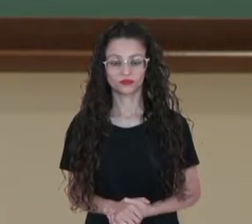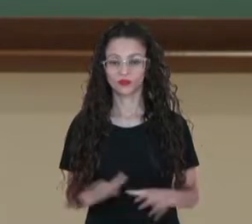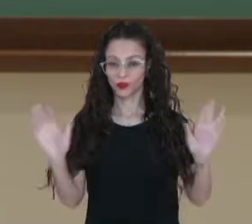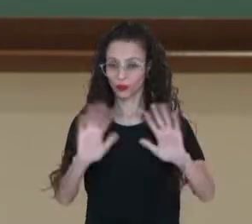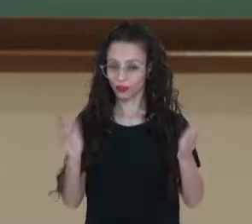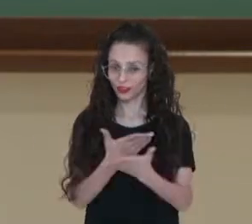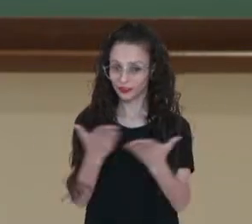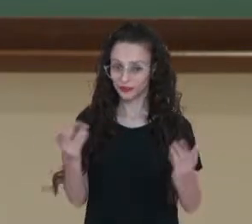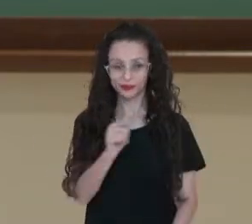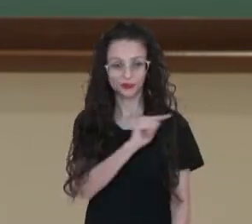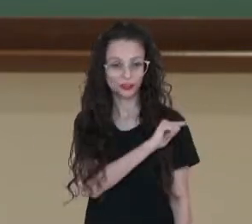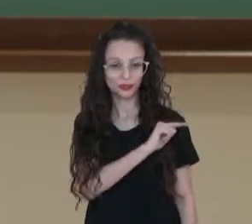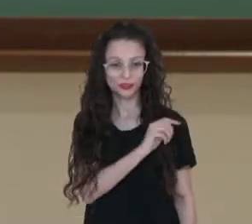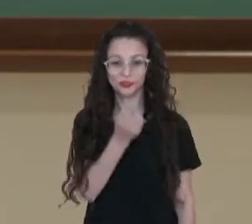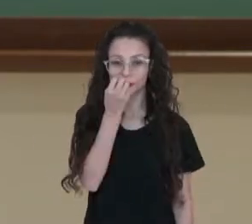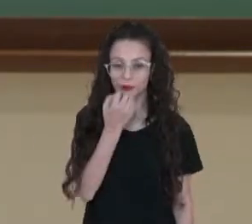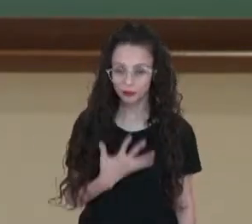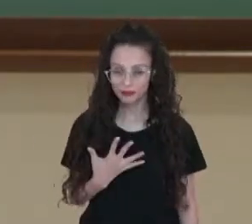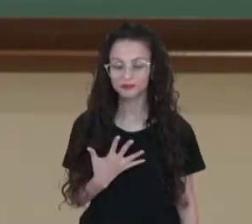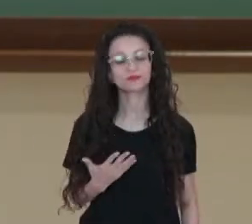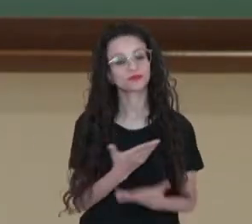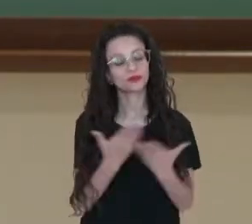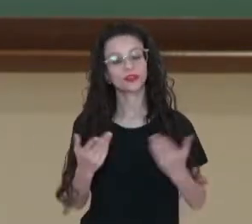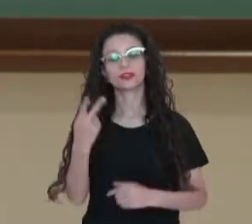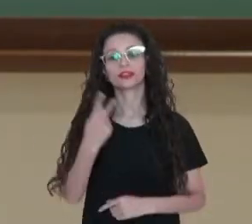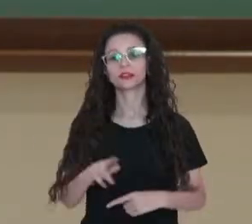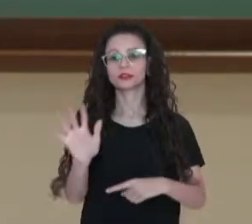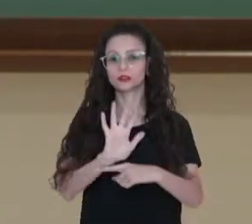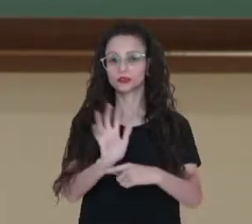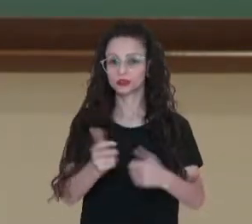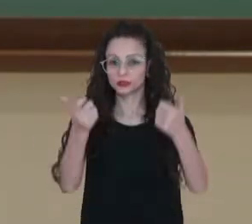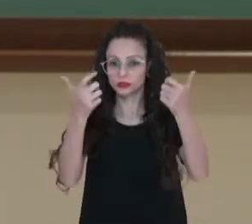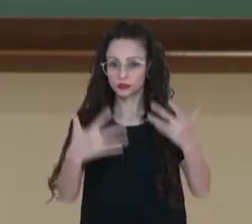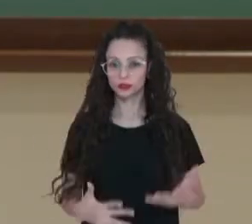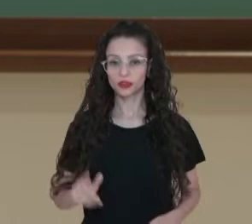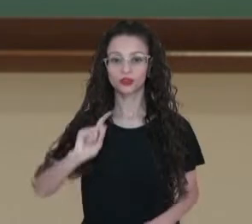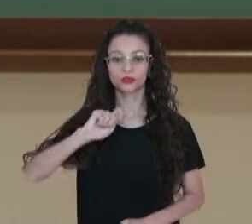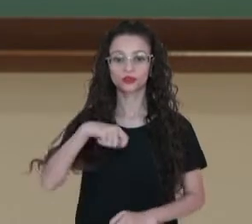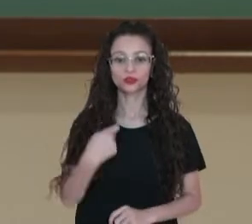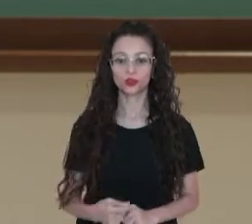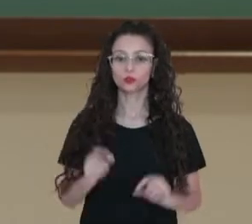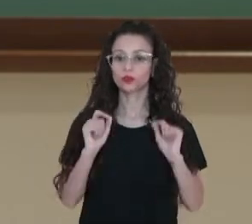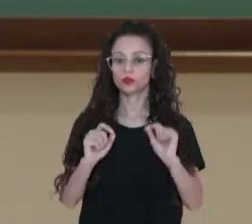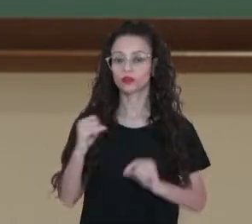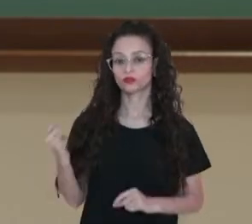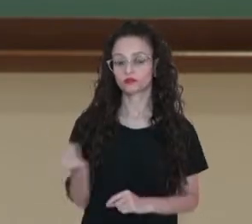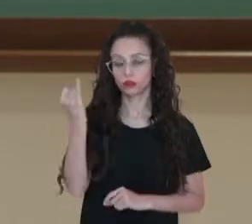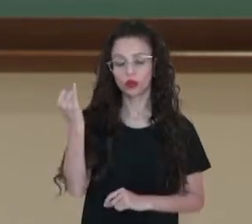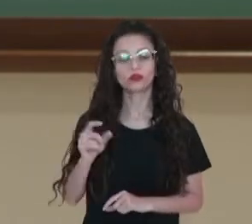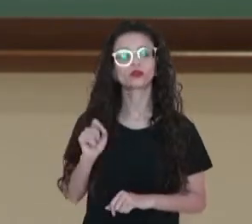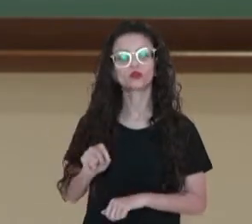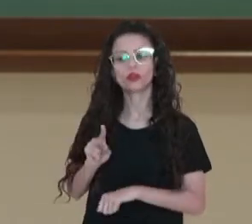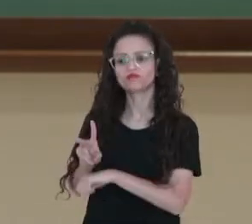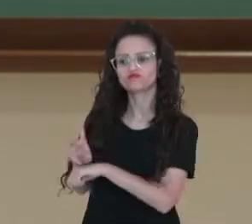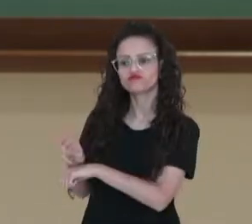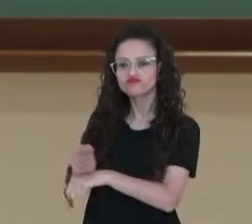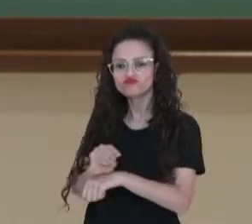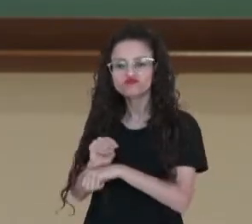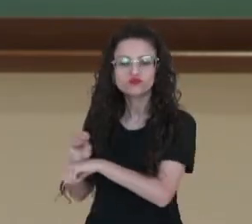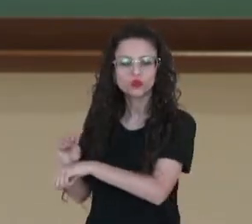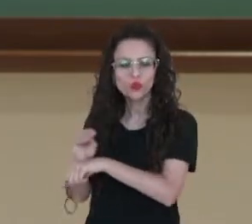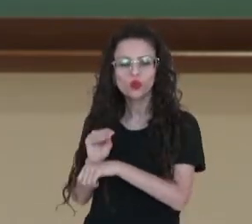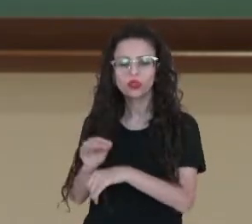Olá, sétimos anos, tudo bem com vocês? Nesse vídeo nós vamos falar da importância da pecuária no processo de